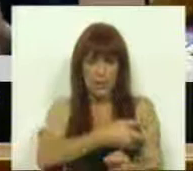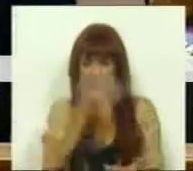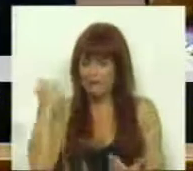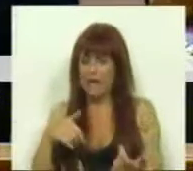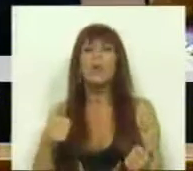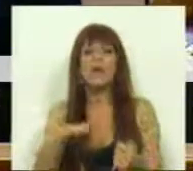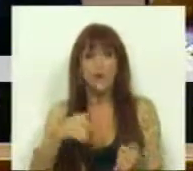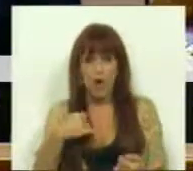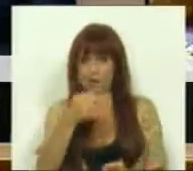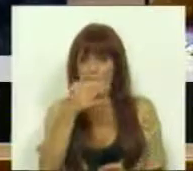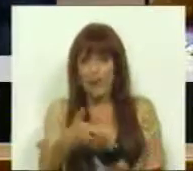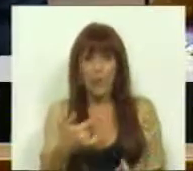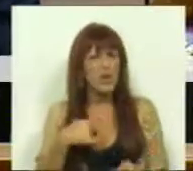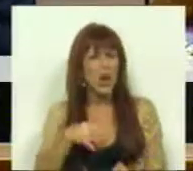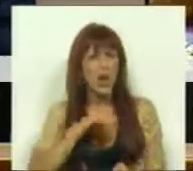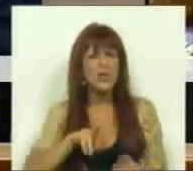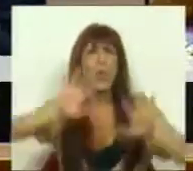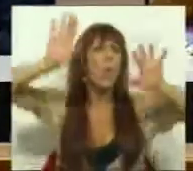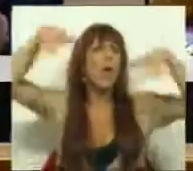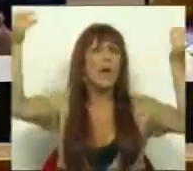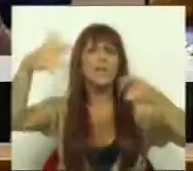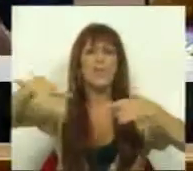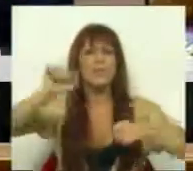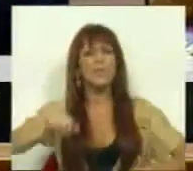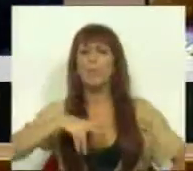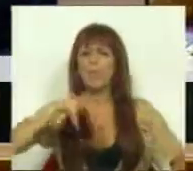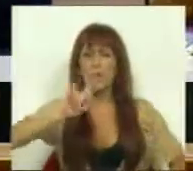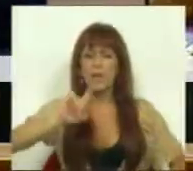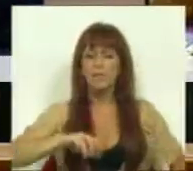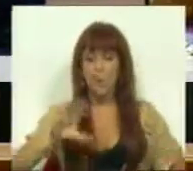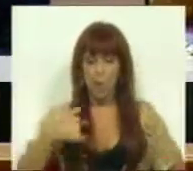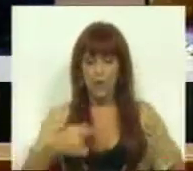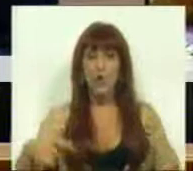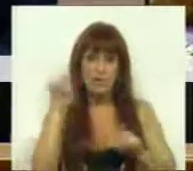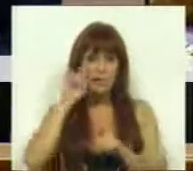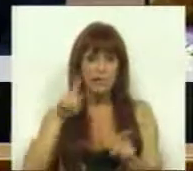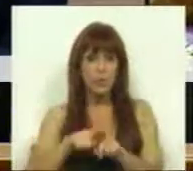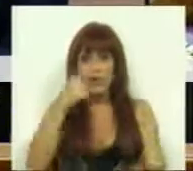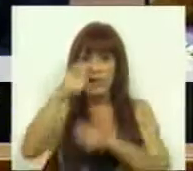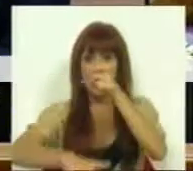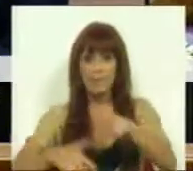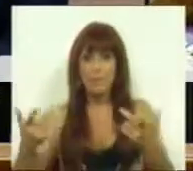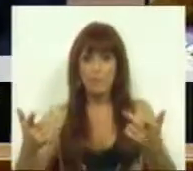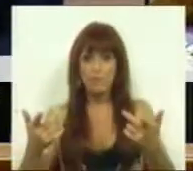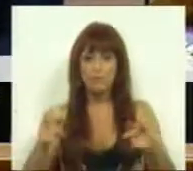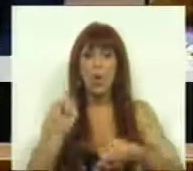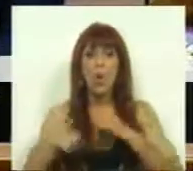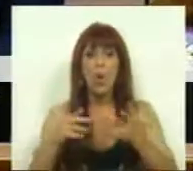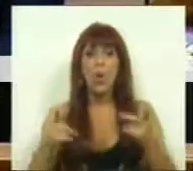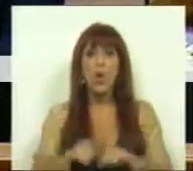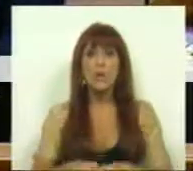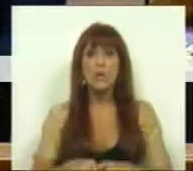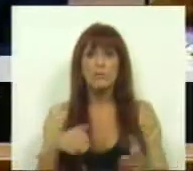dessa situação que estamos a falar. Exatamente. Nós não estamos numa qualquer situação do país e, portanto, quando estamos a defender o consumidor daquilo que são